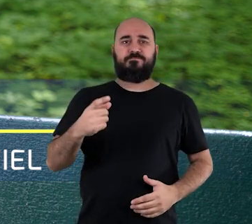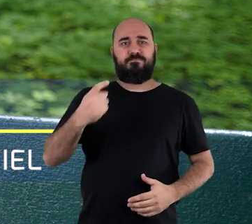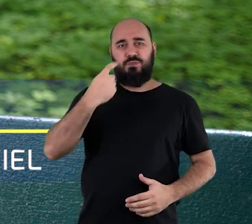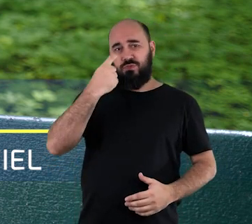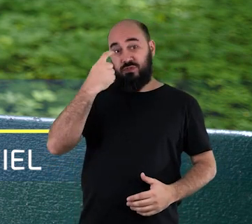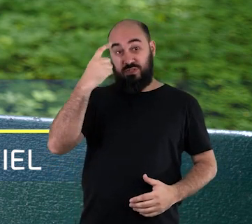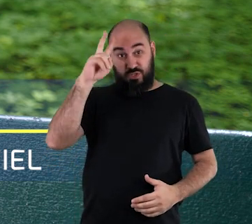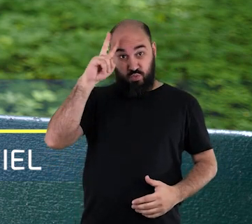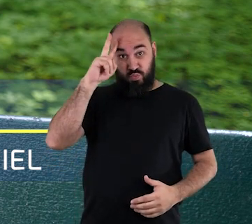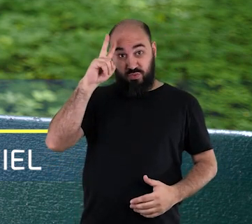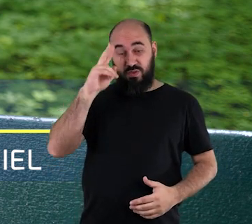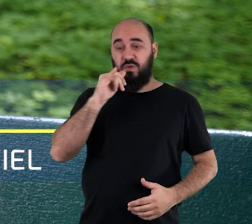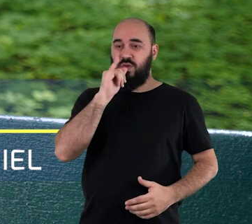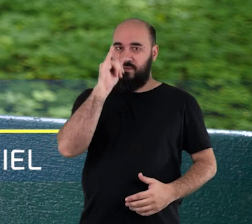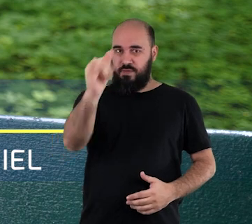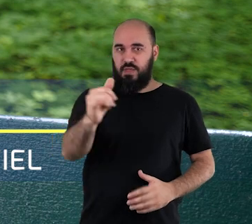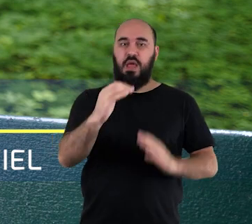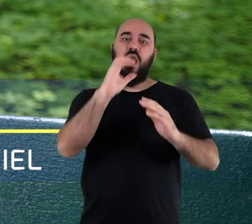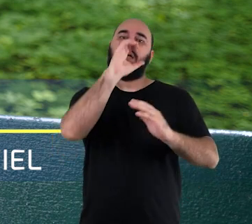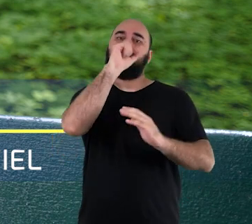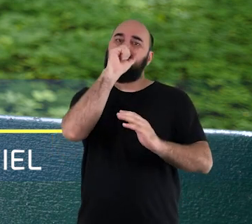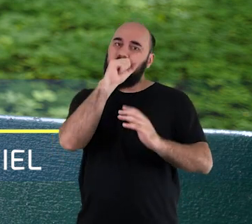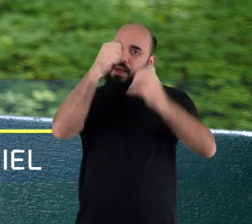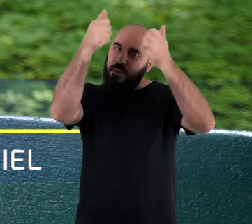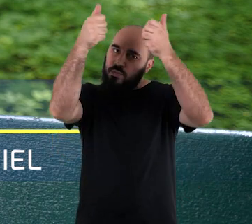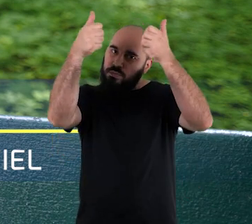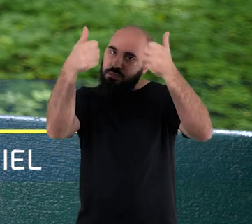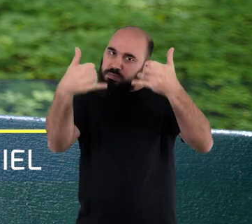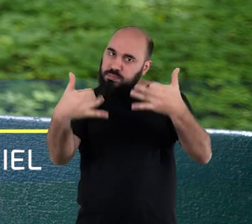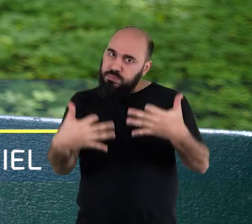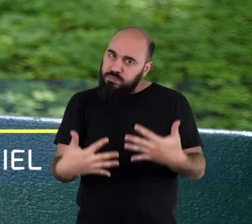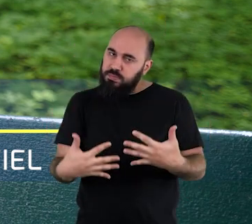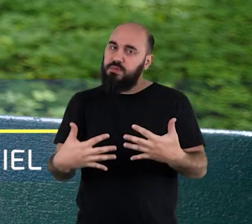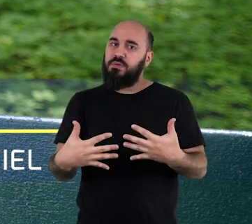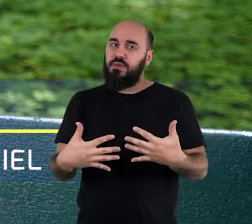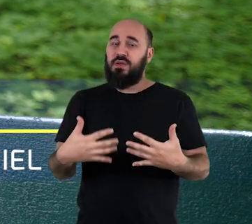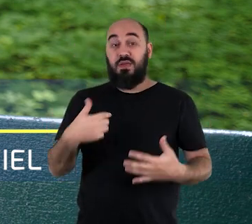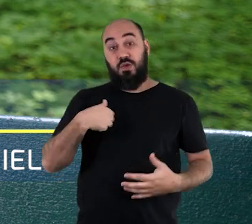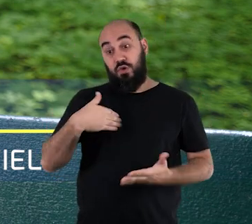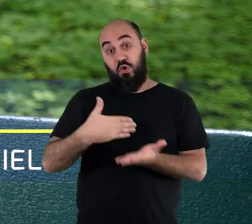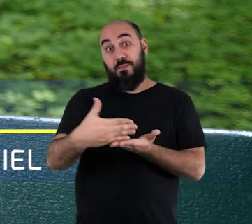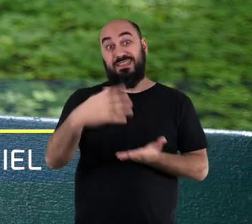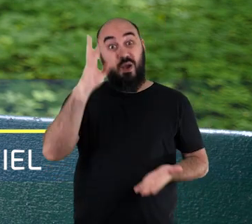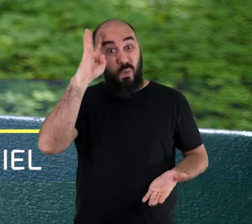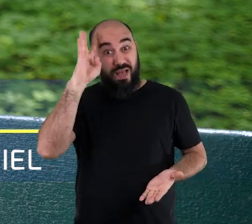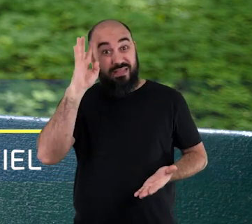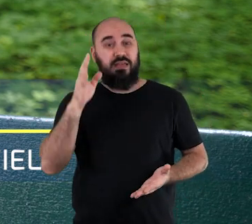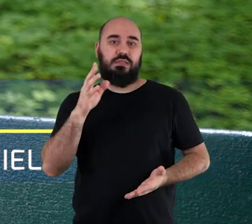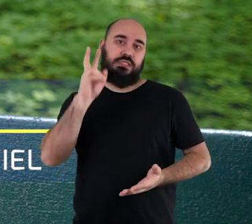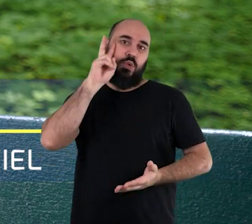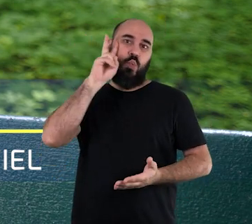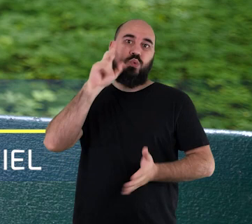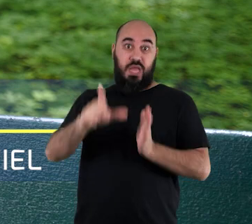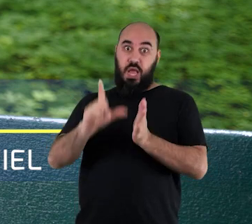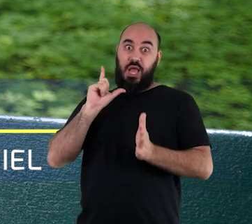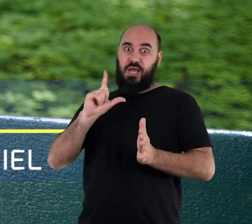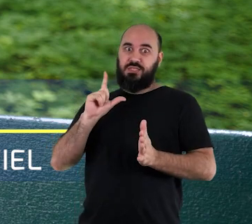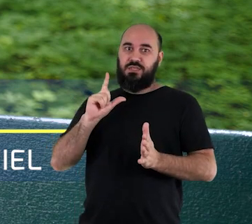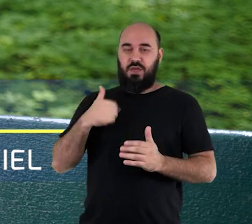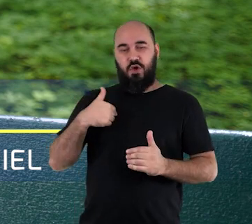empresa falar a respeito do sábado. Eu ia começar o trabalho na quarta-feira e na segunda eu ia lá e falaria do